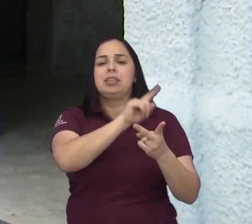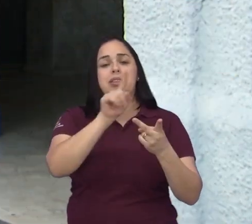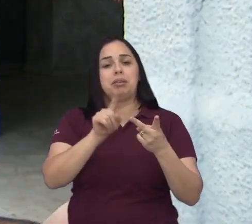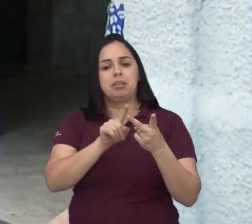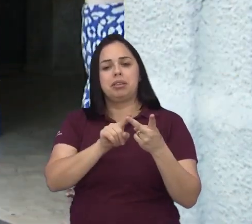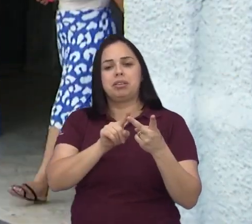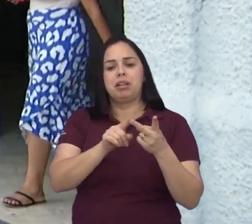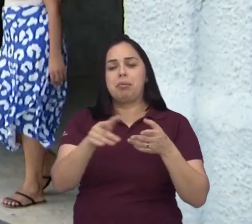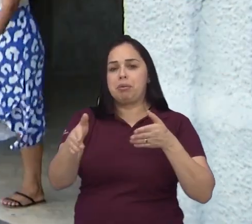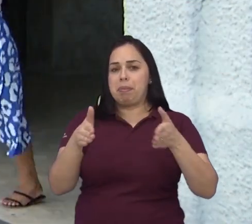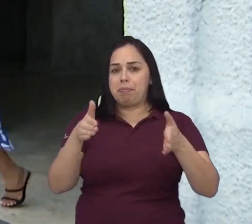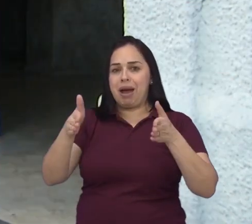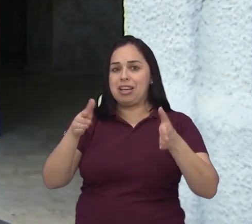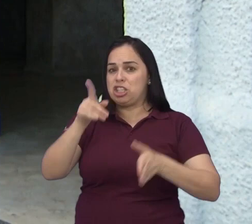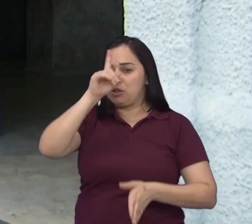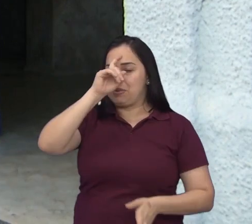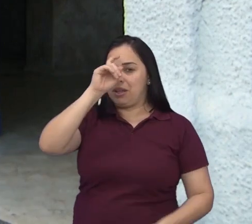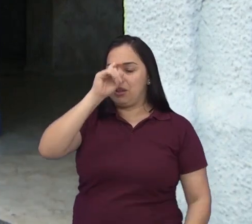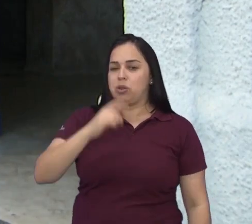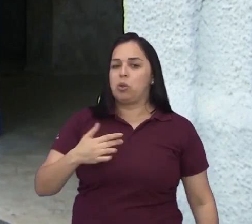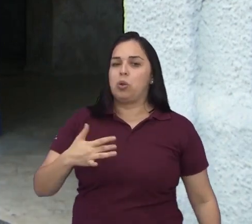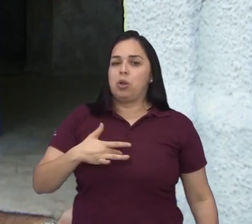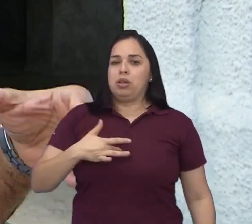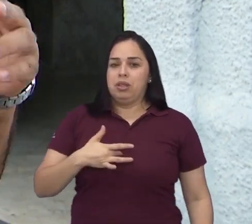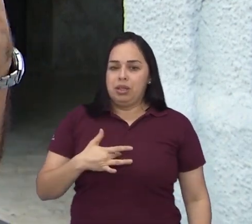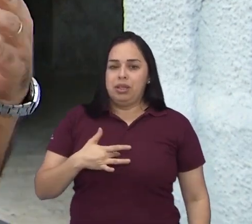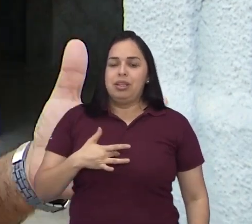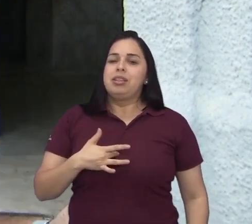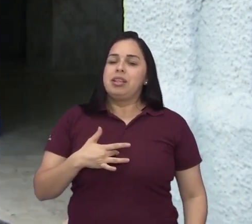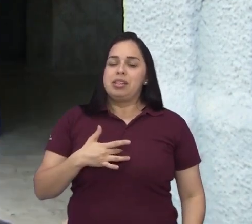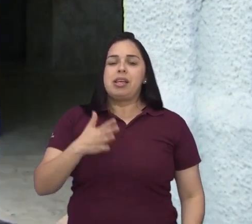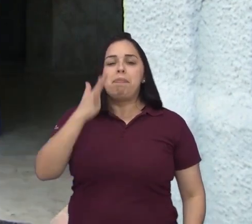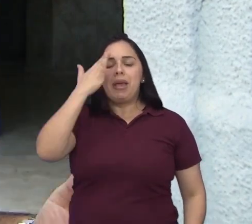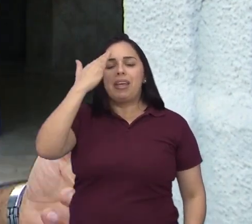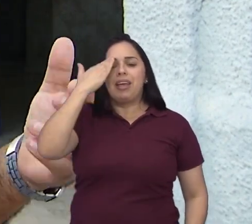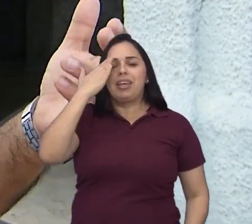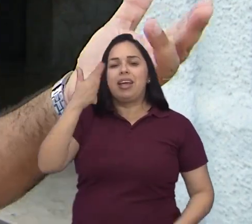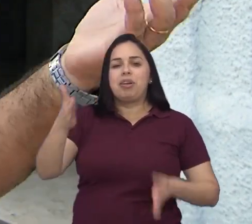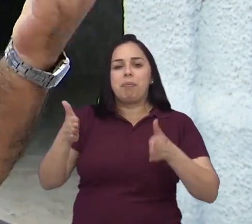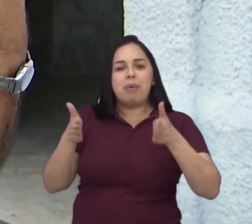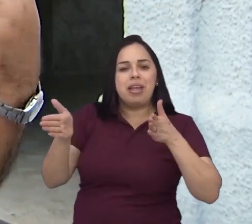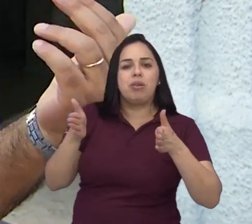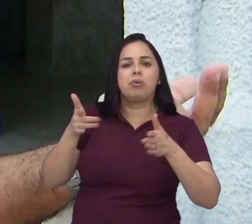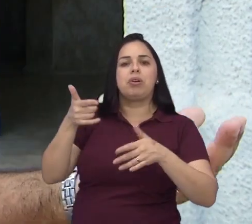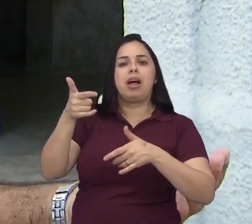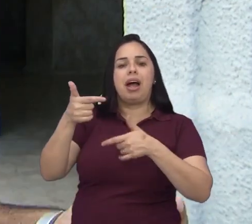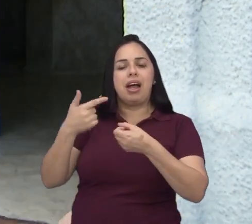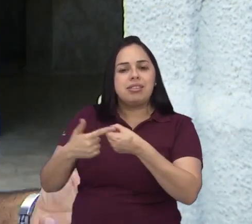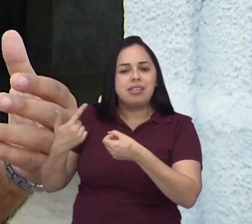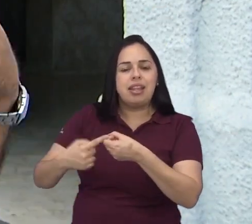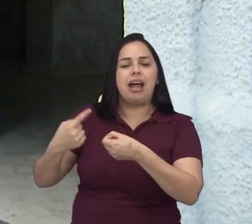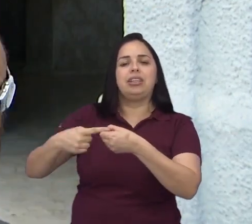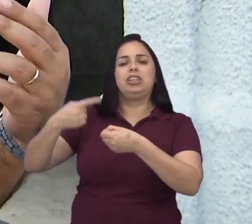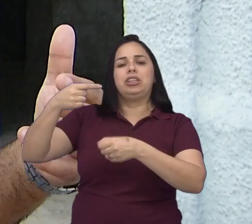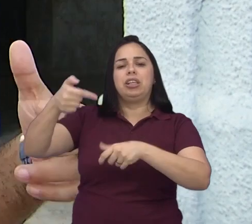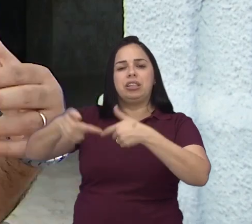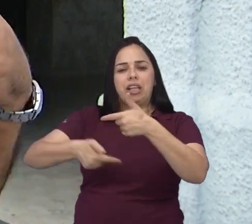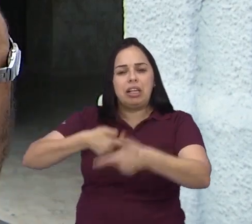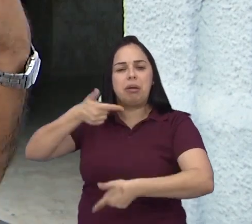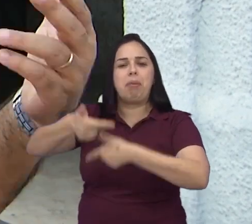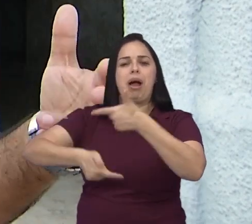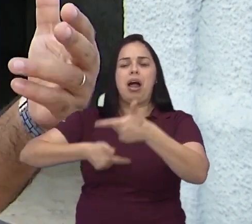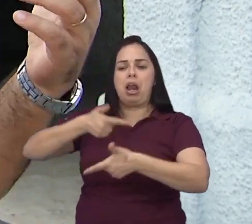e depois da fase sanatorial, principalmente, a ideia de uma cidade empreendedora, que vem a industrialização, a ideia de trabalho